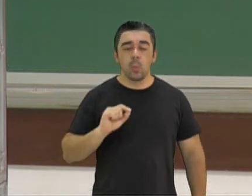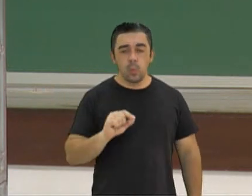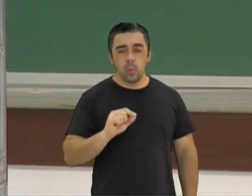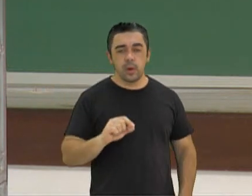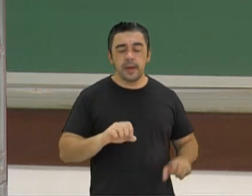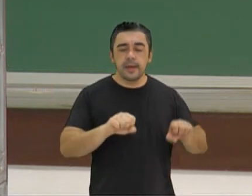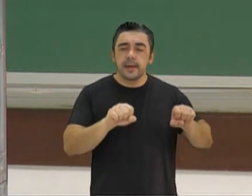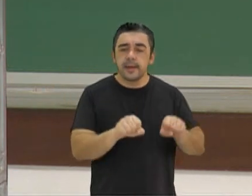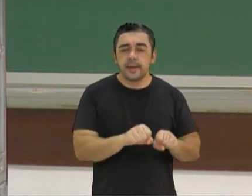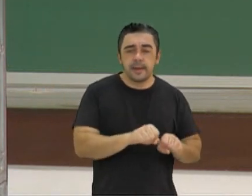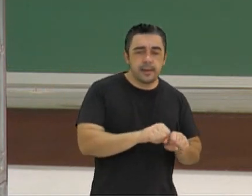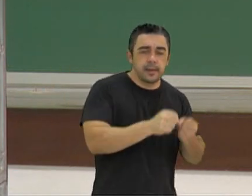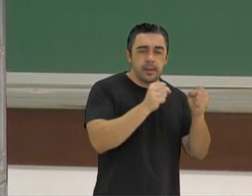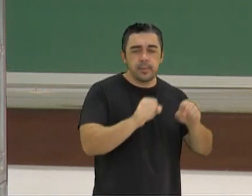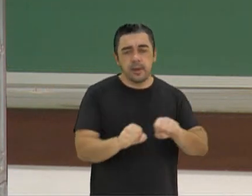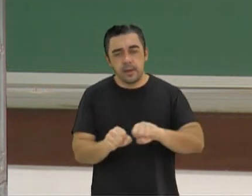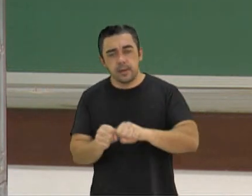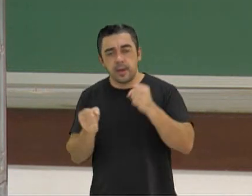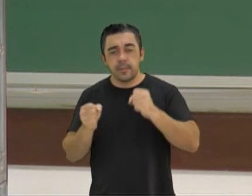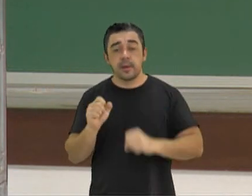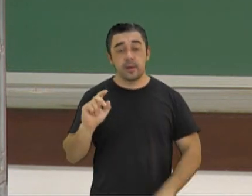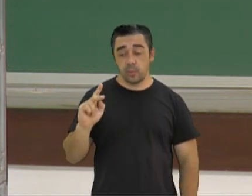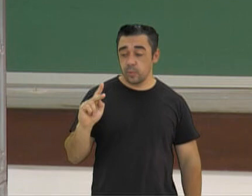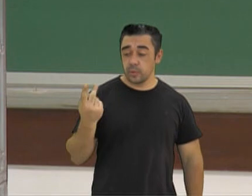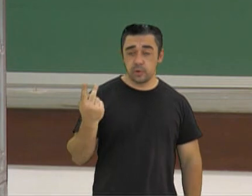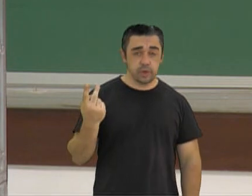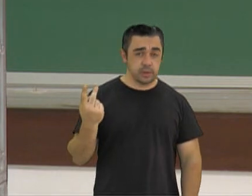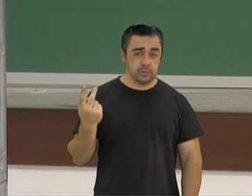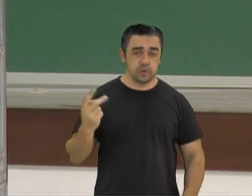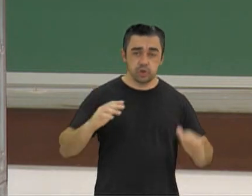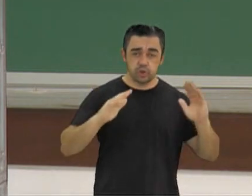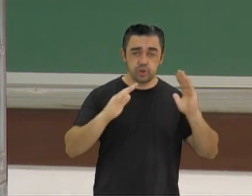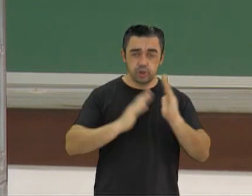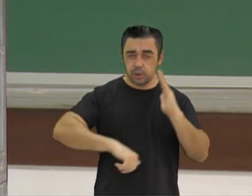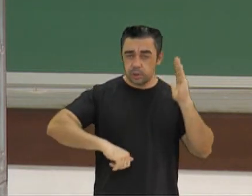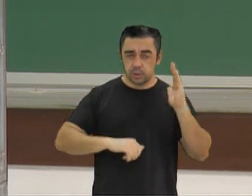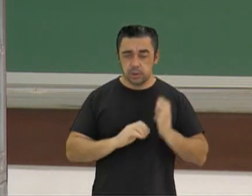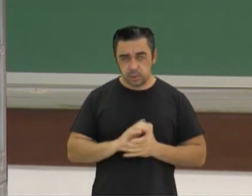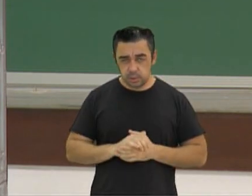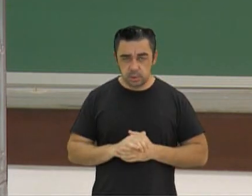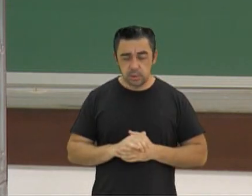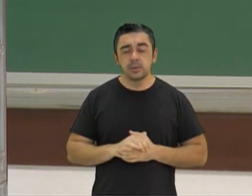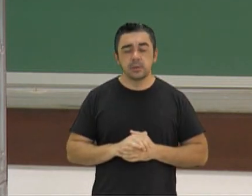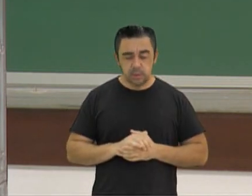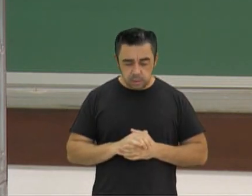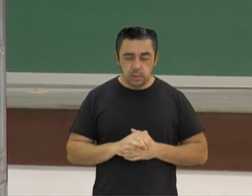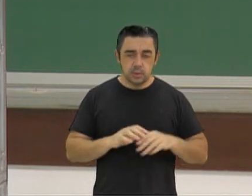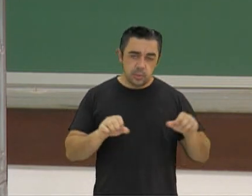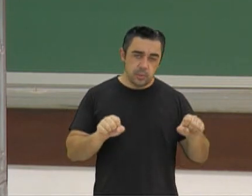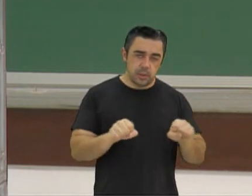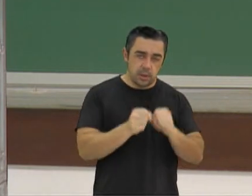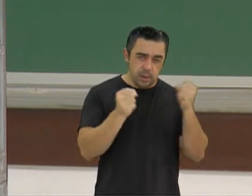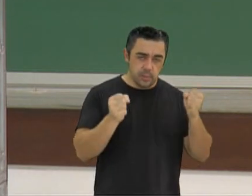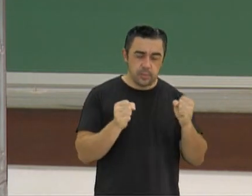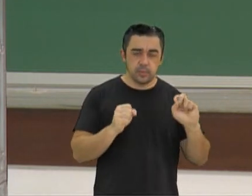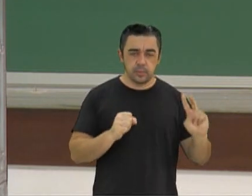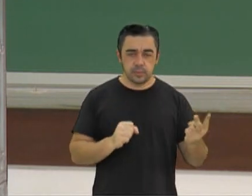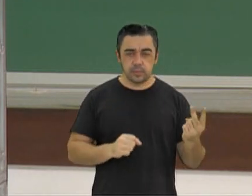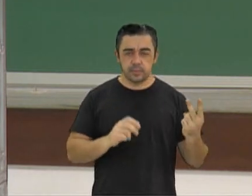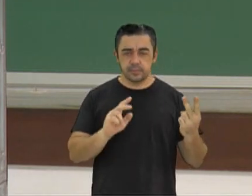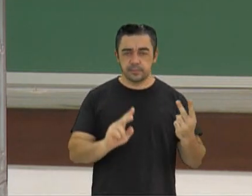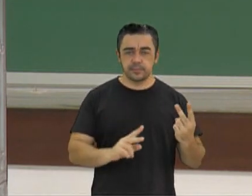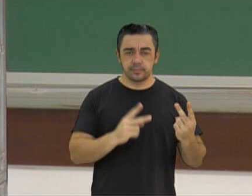se desvincula da minha molécula, né, é o hidrogênio. Então, eu quebro a minha ligação do carbono